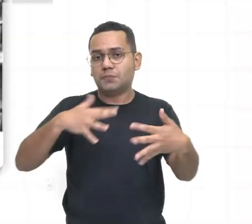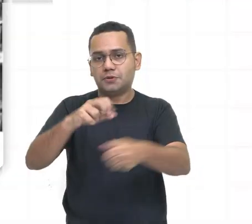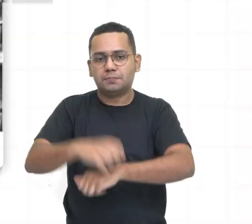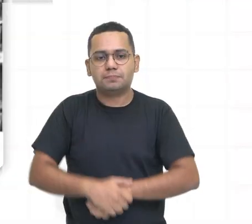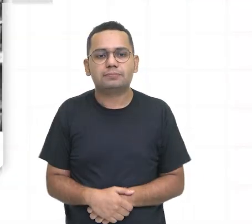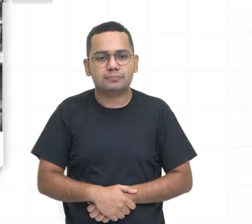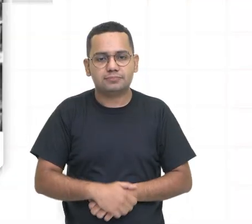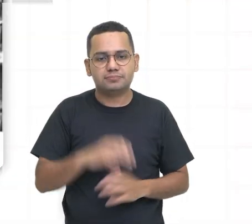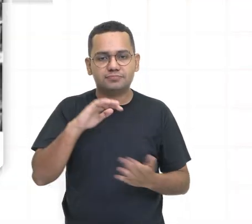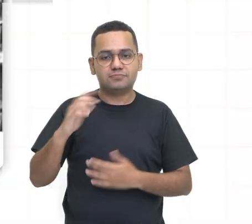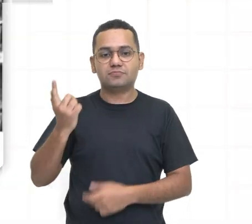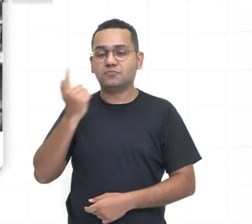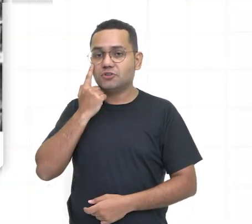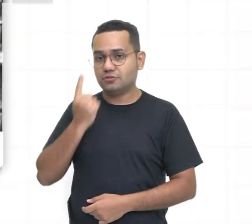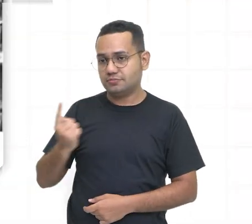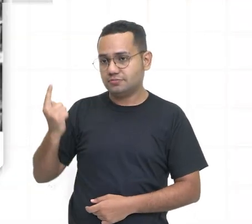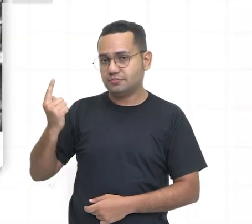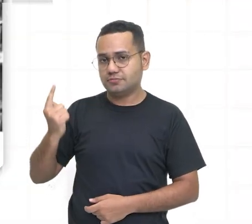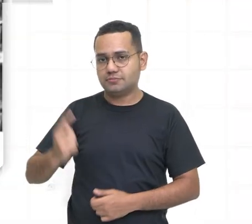galerinha.